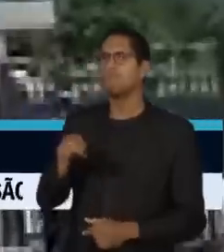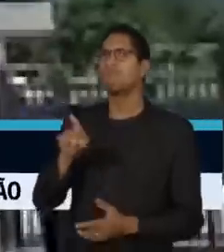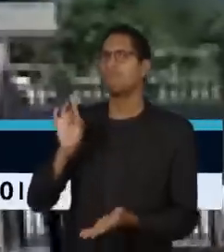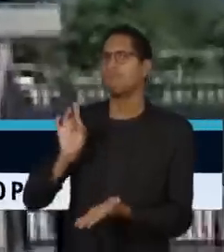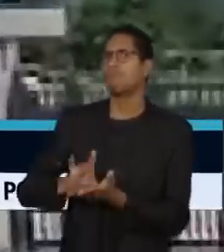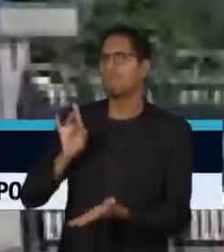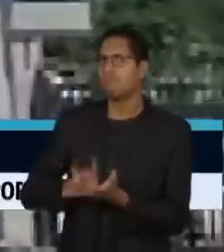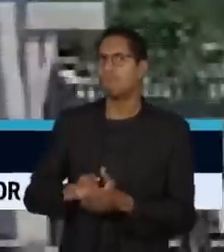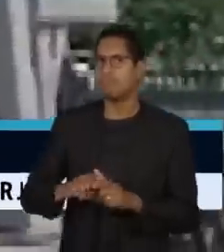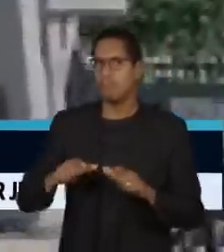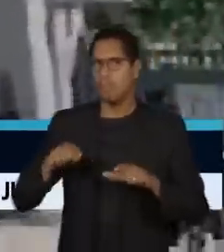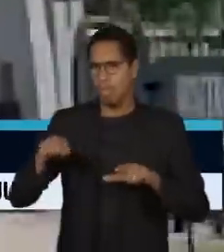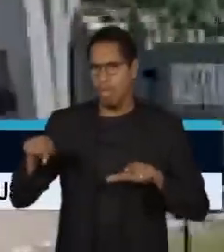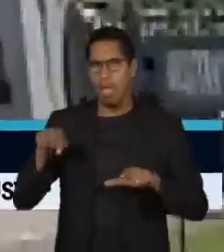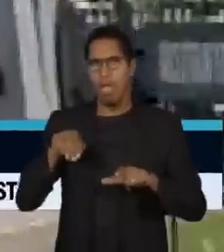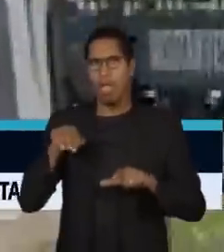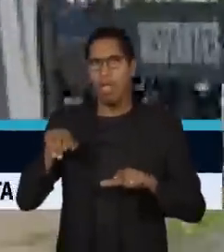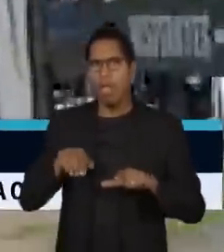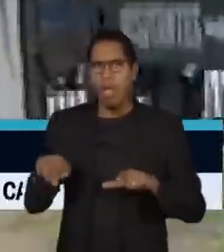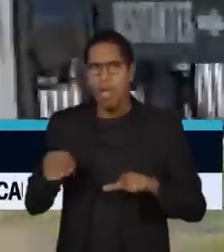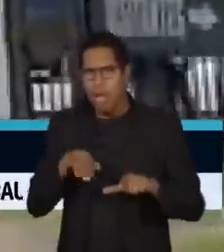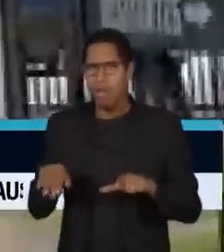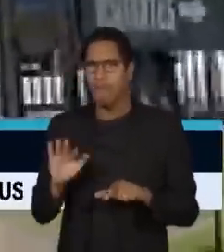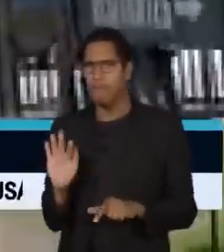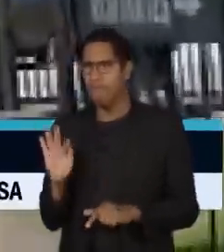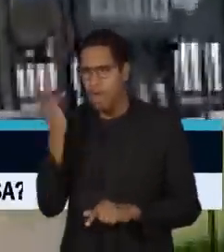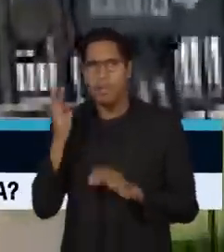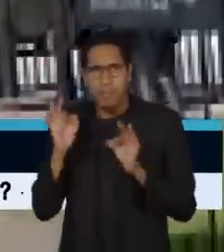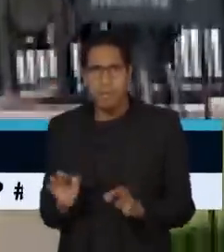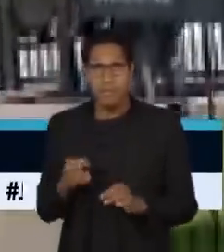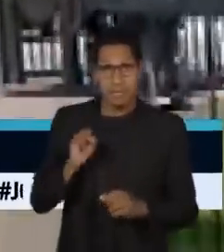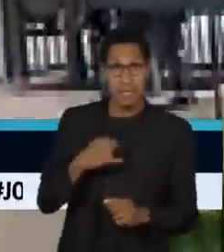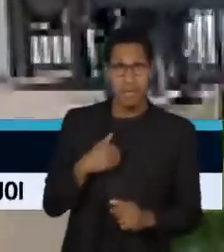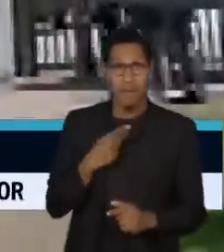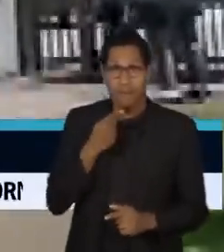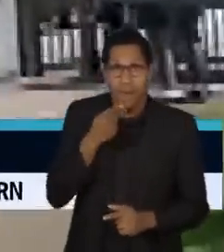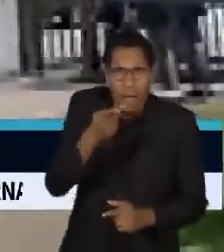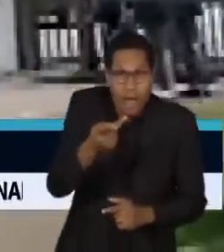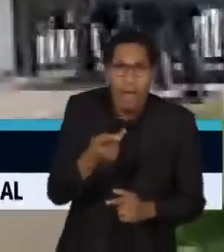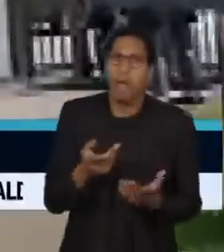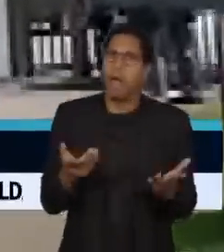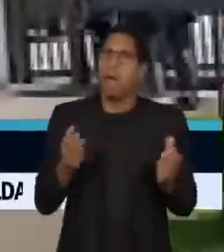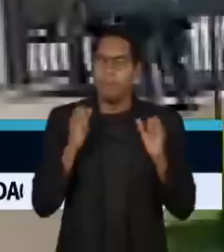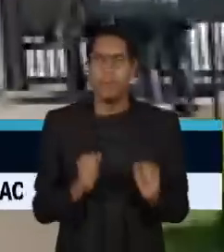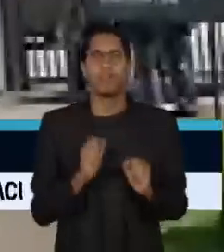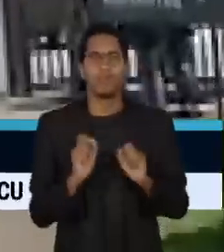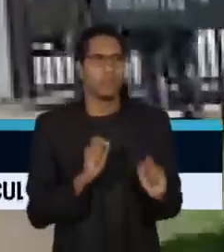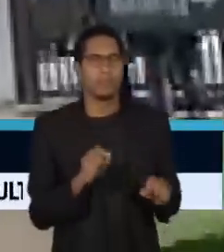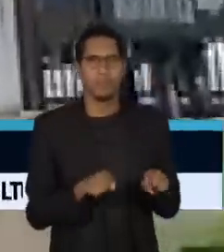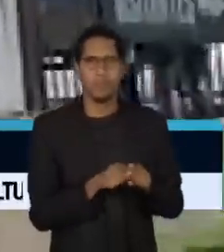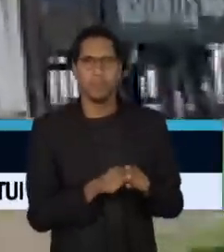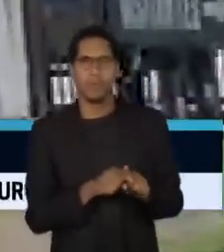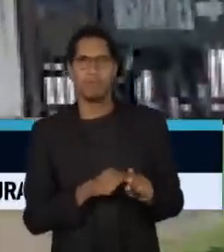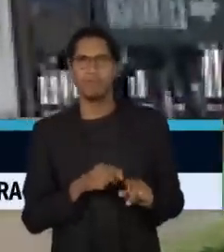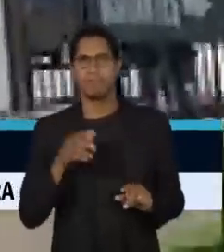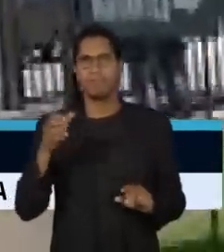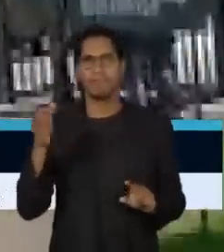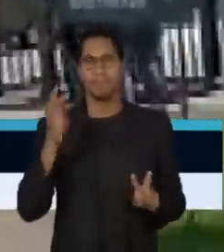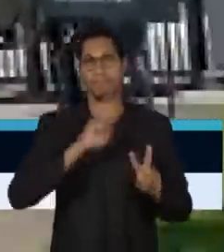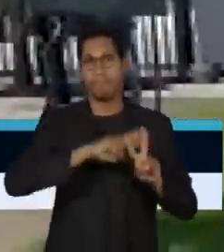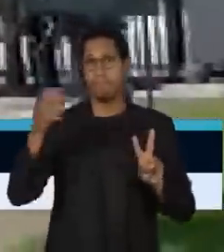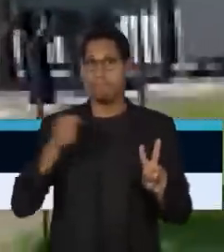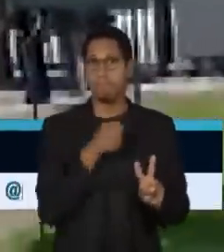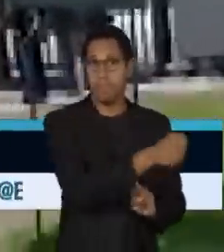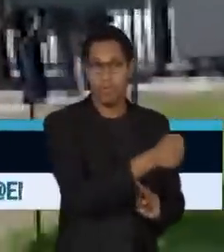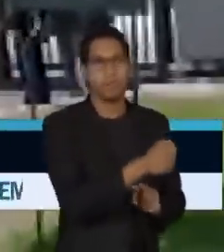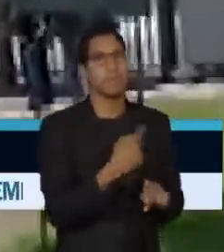fizer qualquer uma dessas coisas, ele sabe que há uma chance grande dele ir preso, porque a gente tem uma justiça eleitoral que está em cima disso,